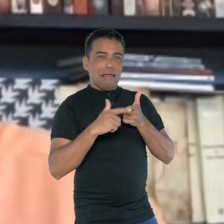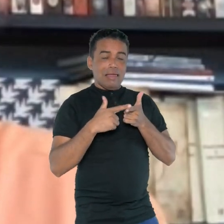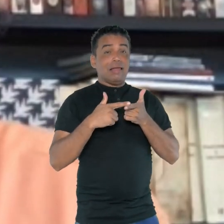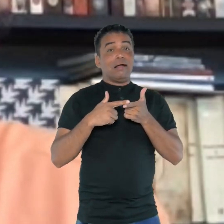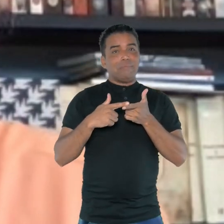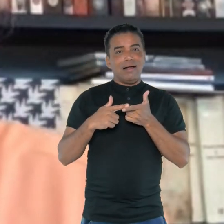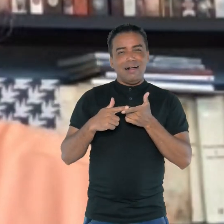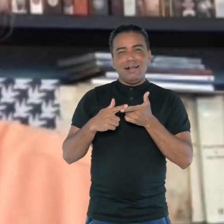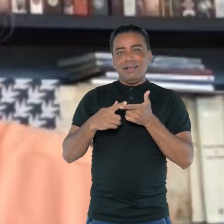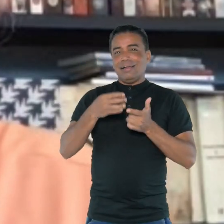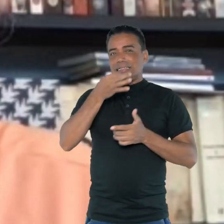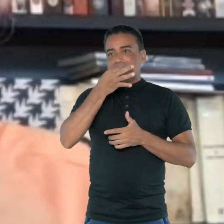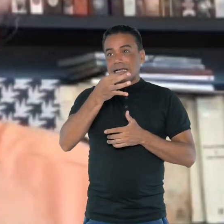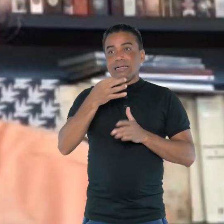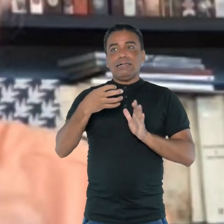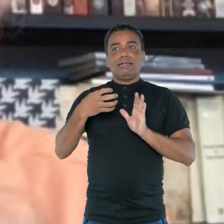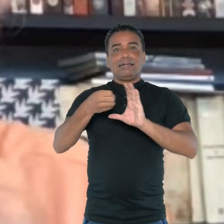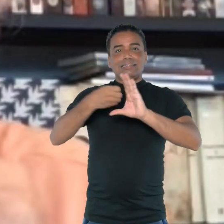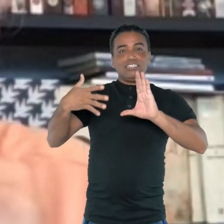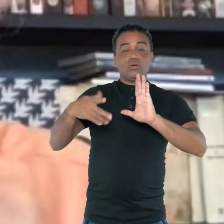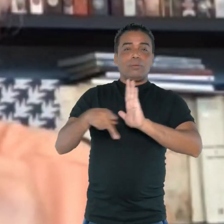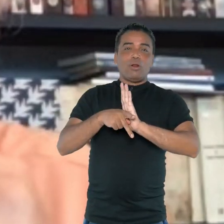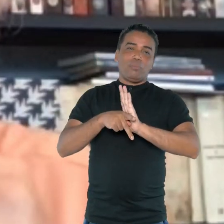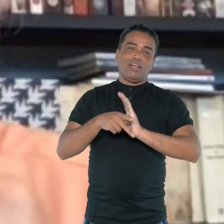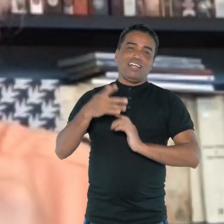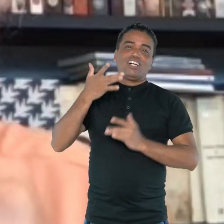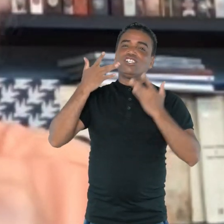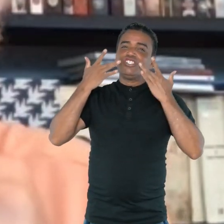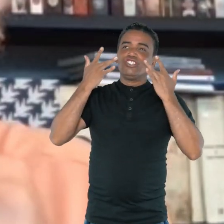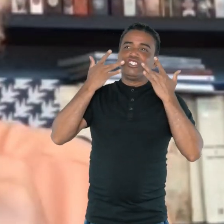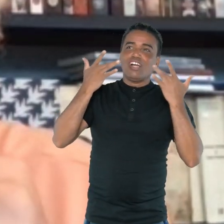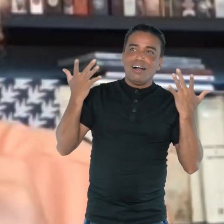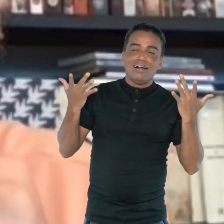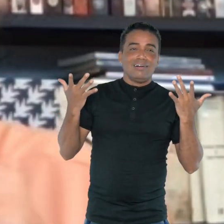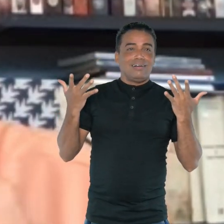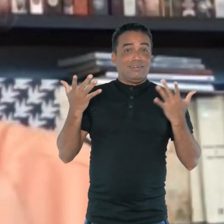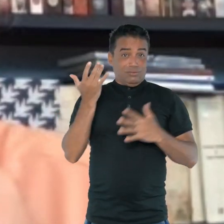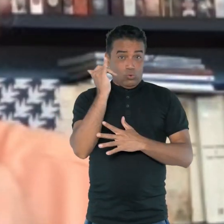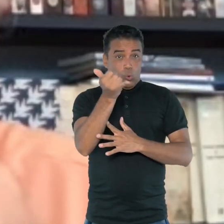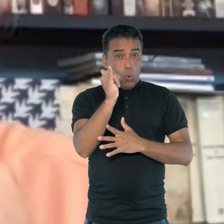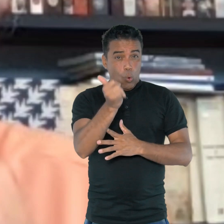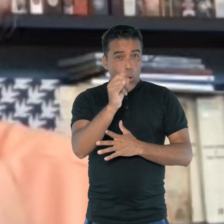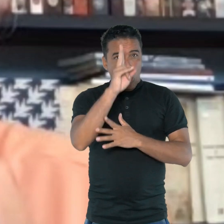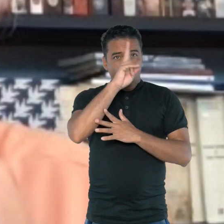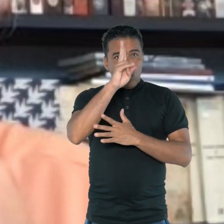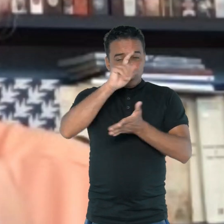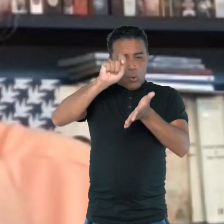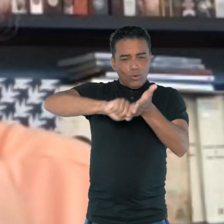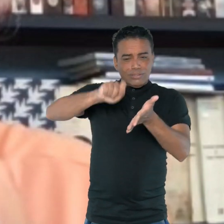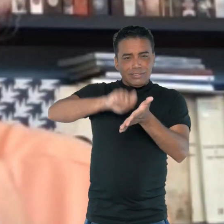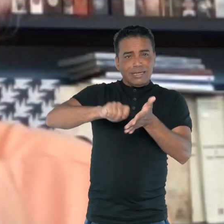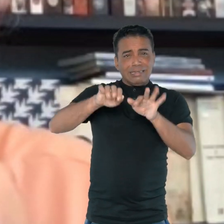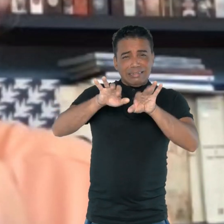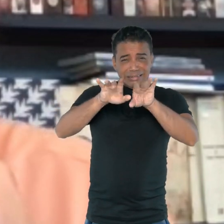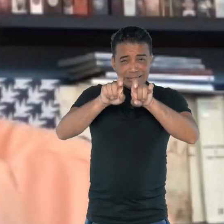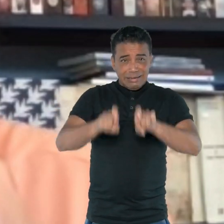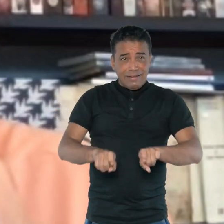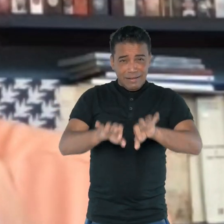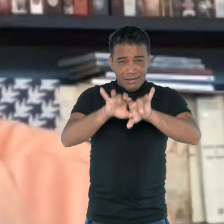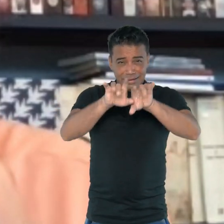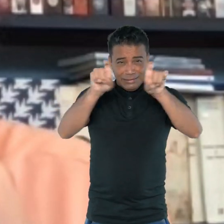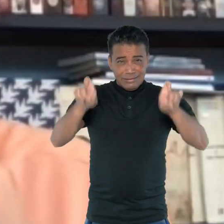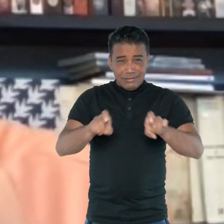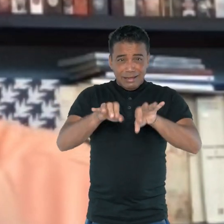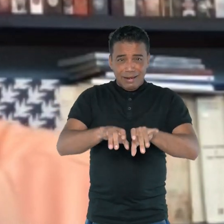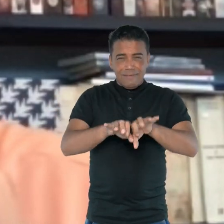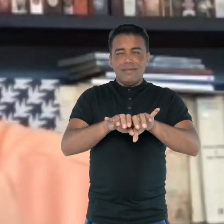Teatro, é um conto, por exemplo, que quando eu terminei de escrever, eu pensei